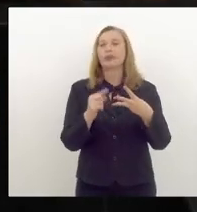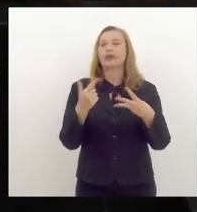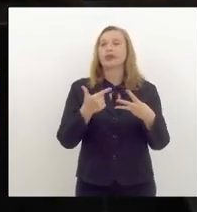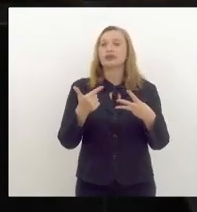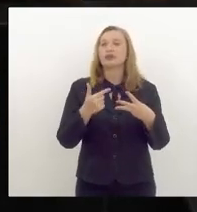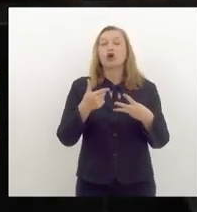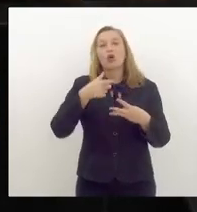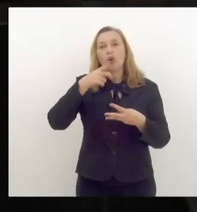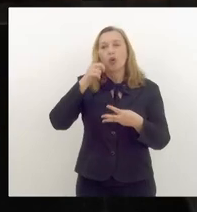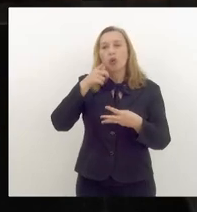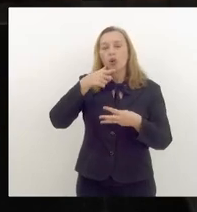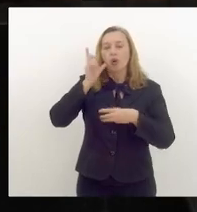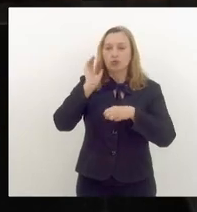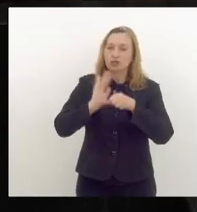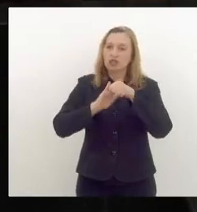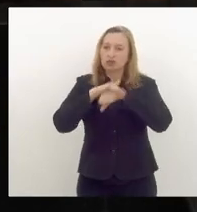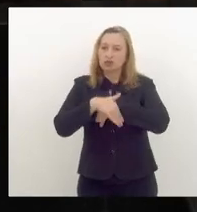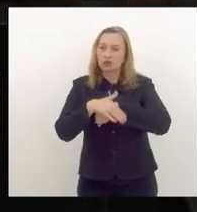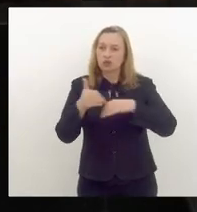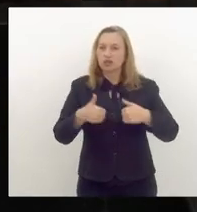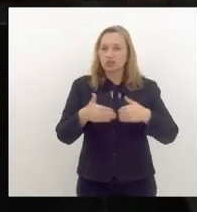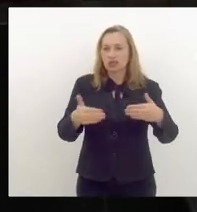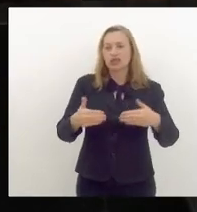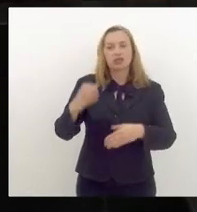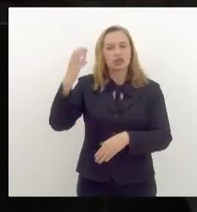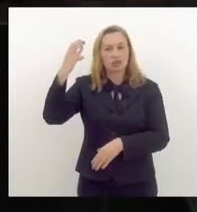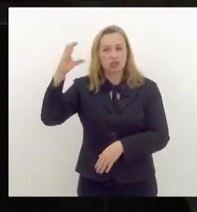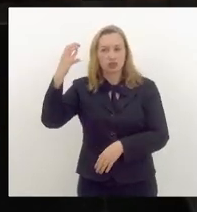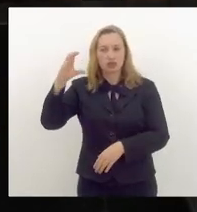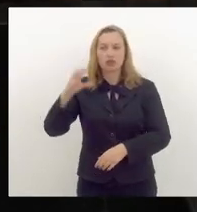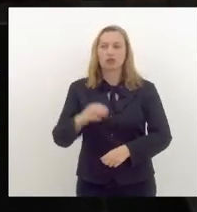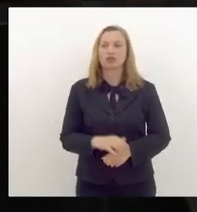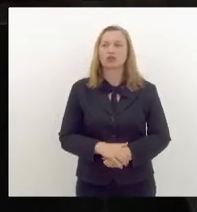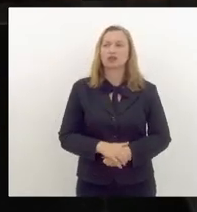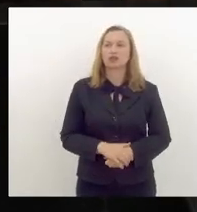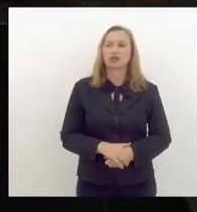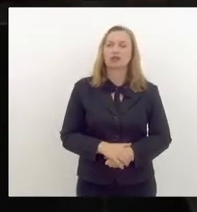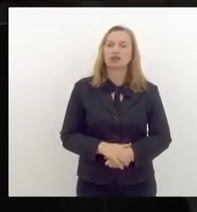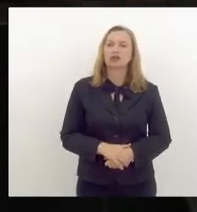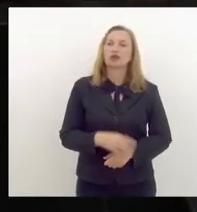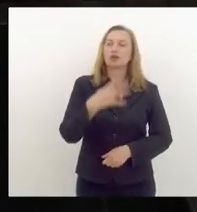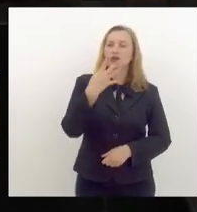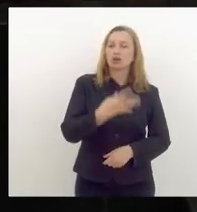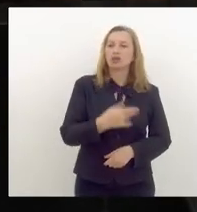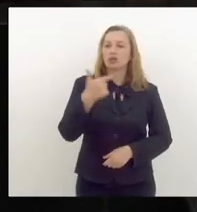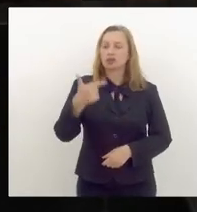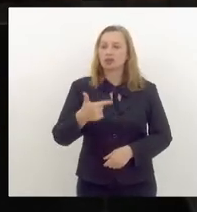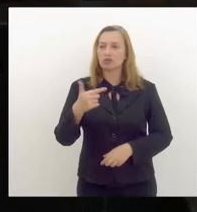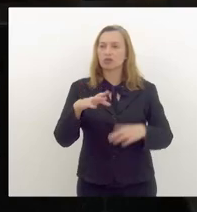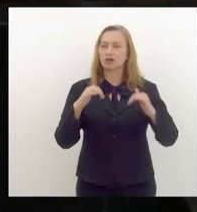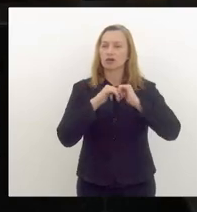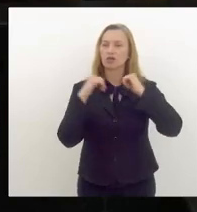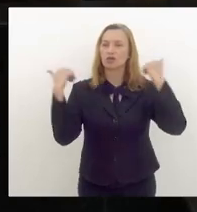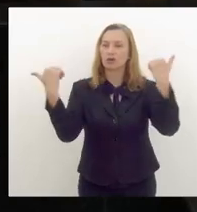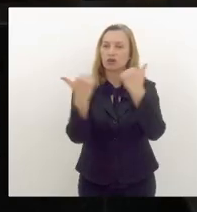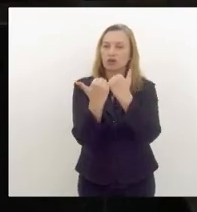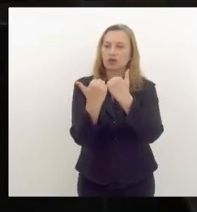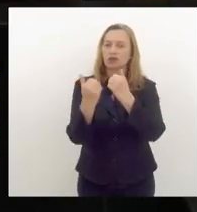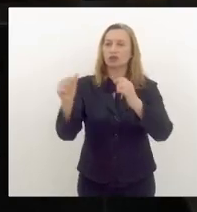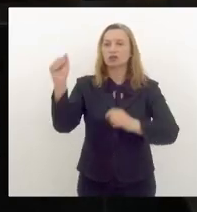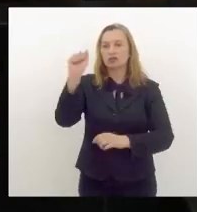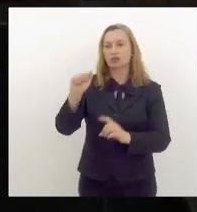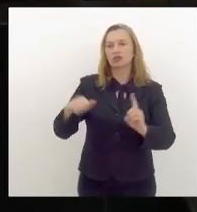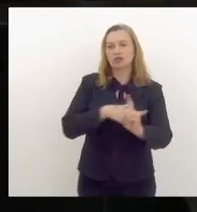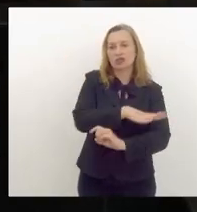é de ontem à noite quando participei da abertura em Niterói da 42ª edição do congresso da Sociedade Brasileira